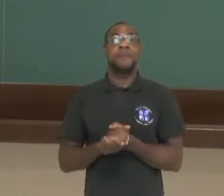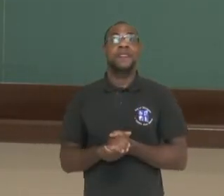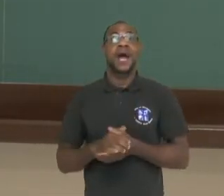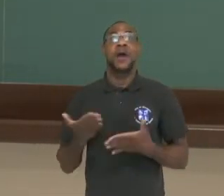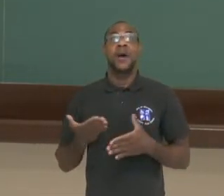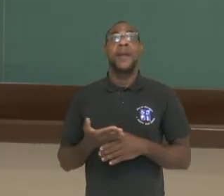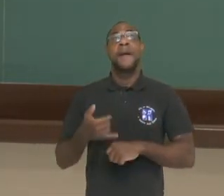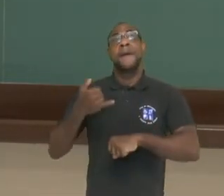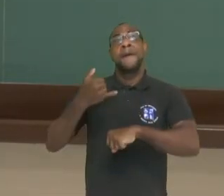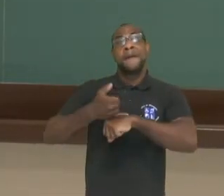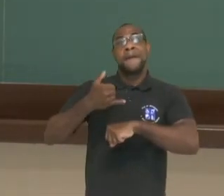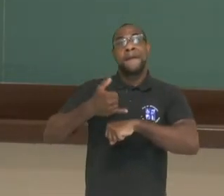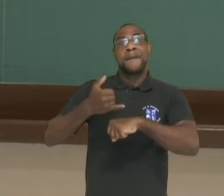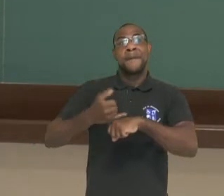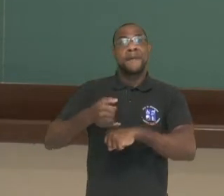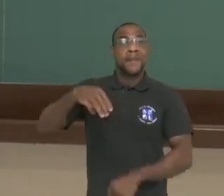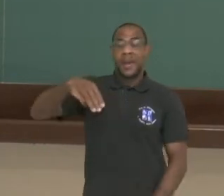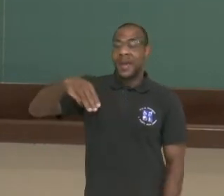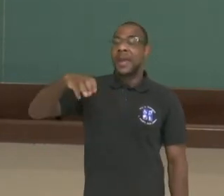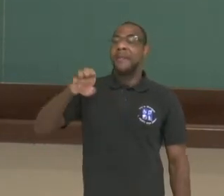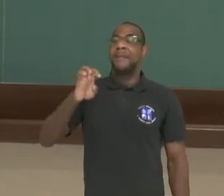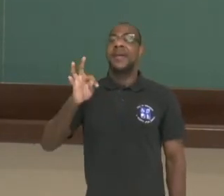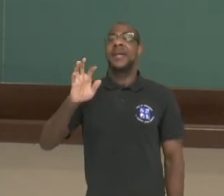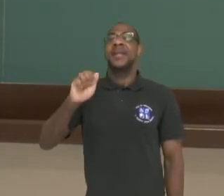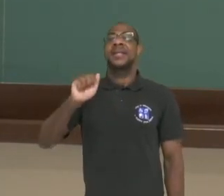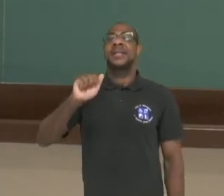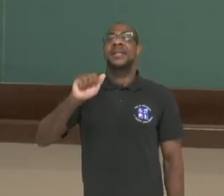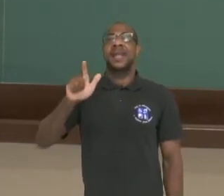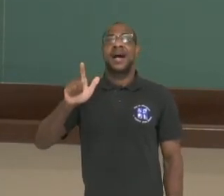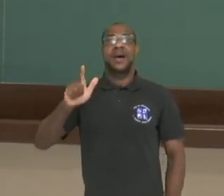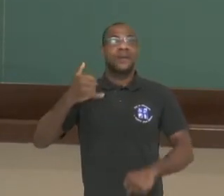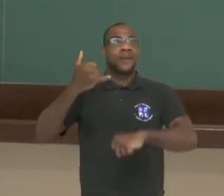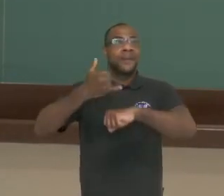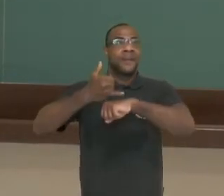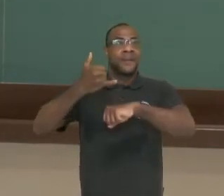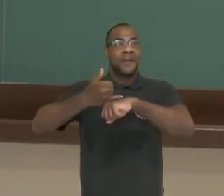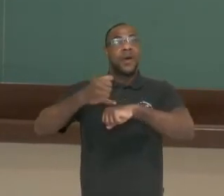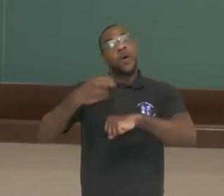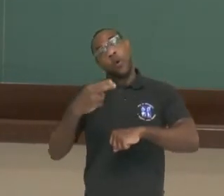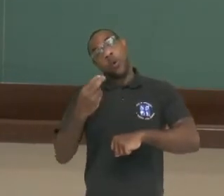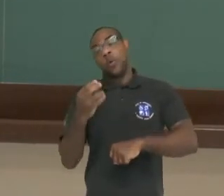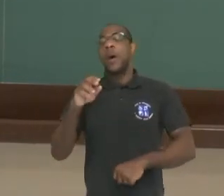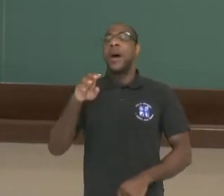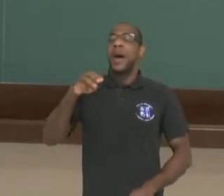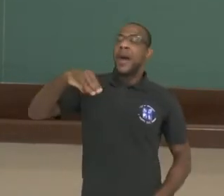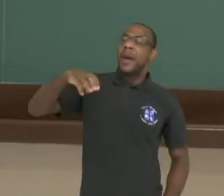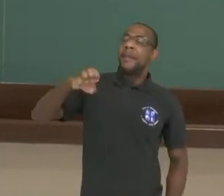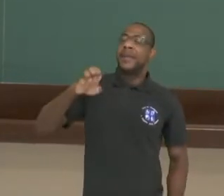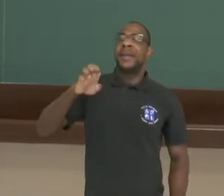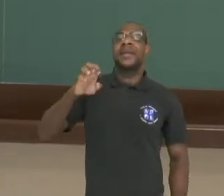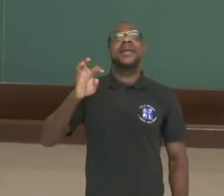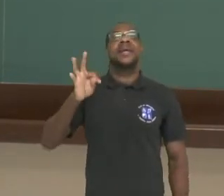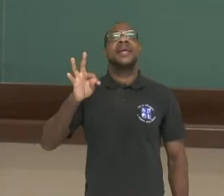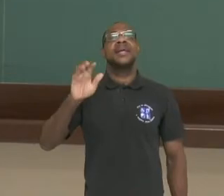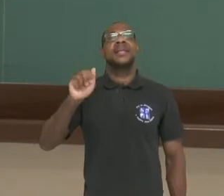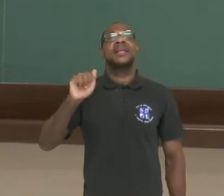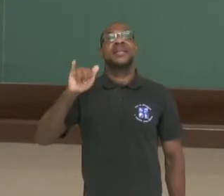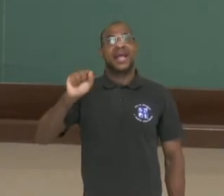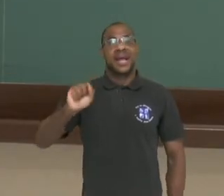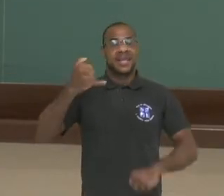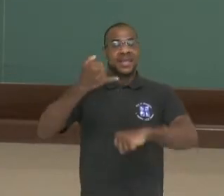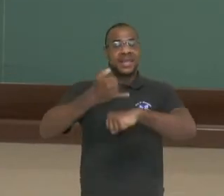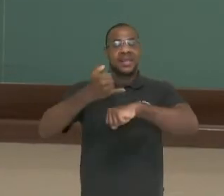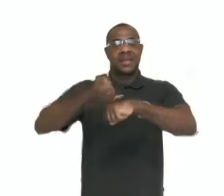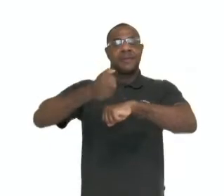metais, como a professora já falou para você, eles são bons condutores de eletricidade, corrente elétrica.